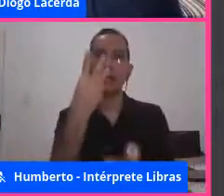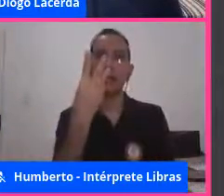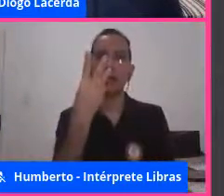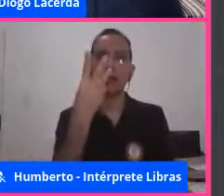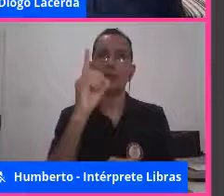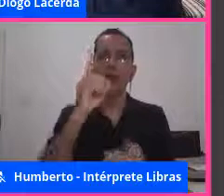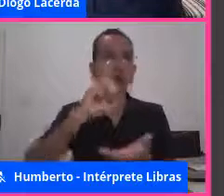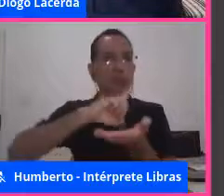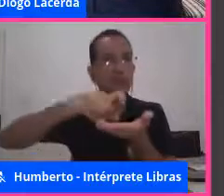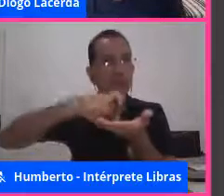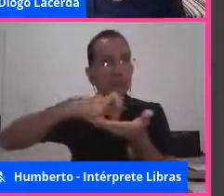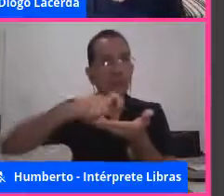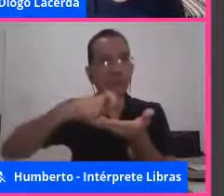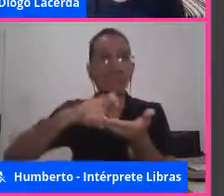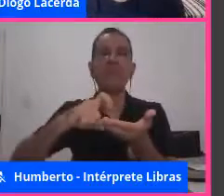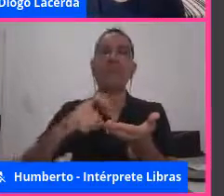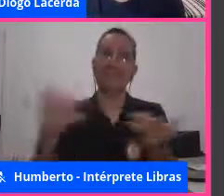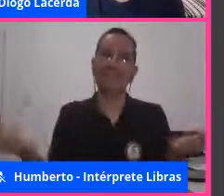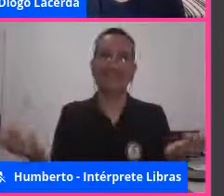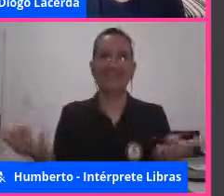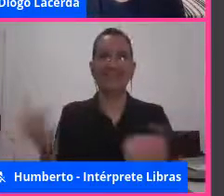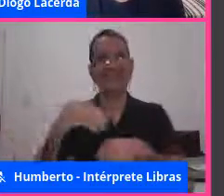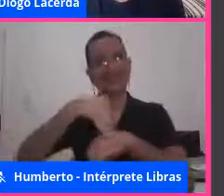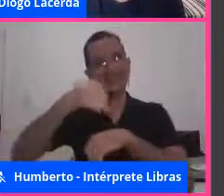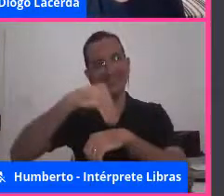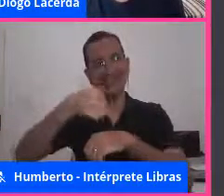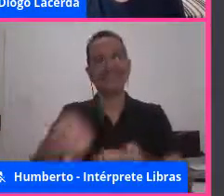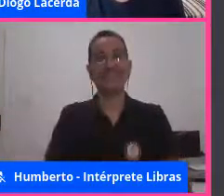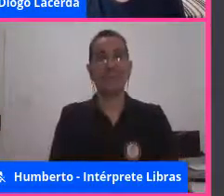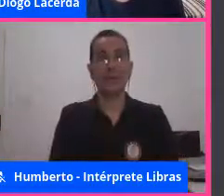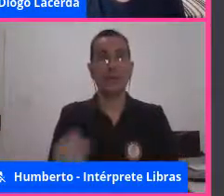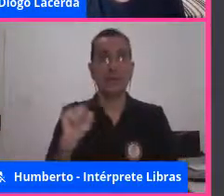Qualquer dúvida, vocês podem me procurar